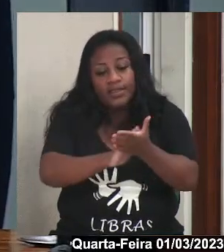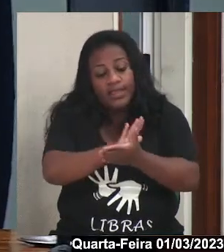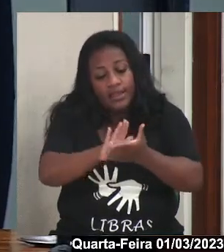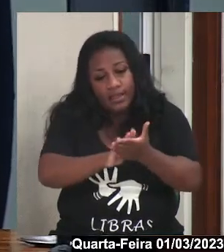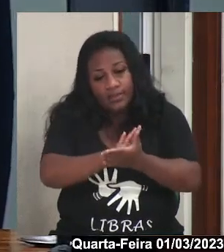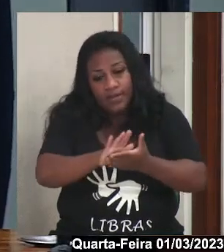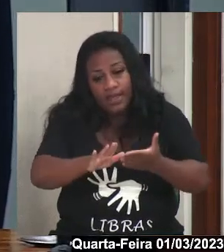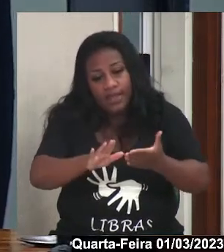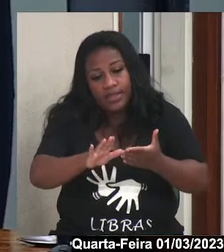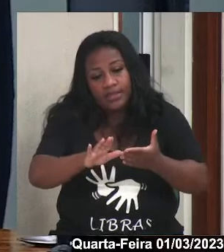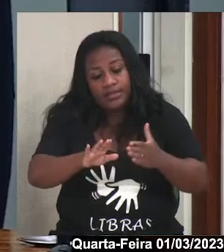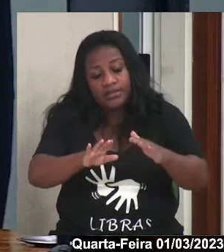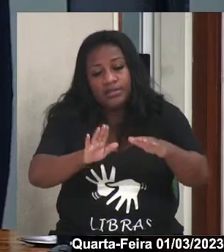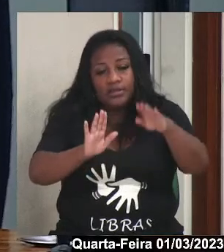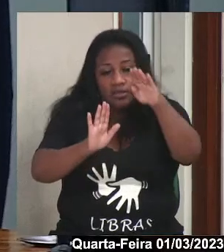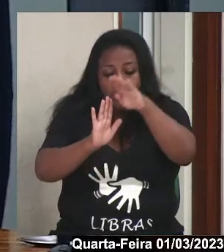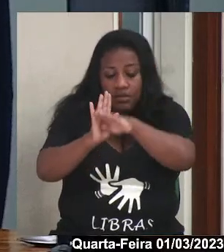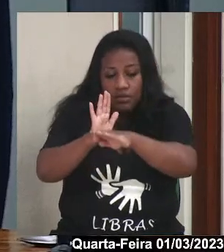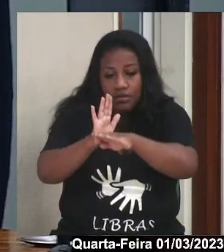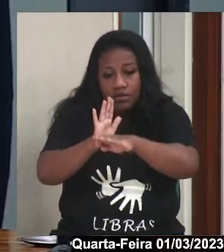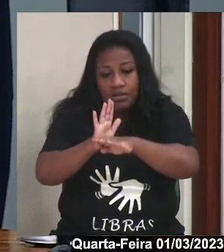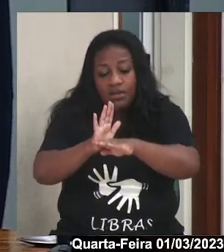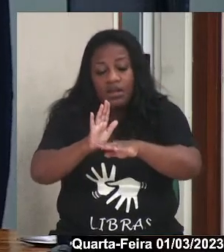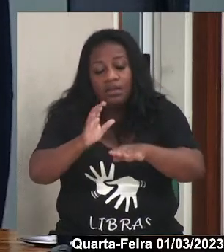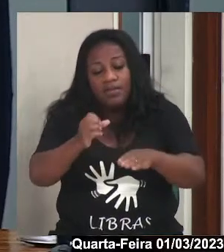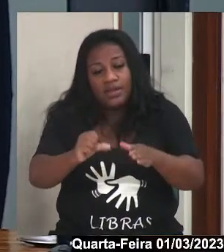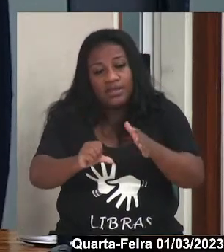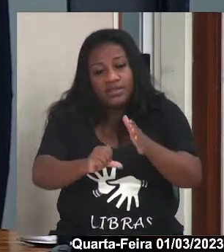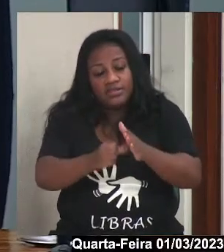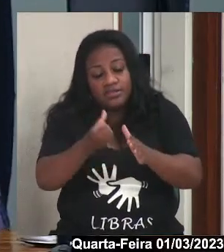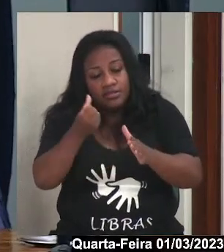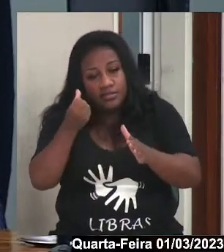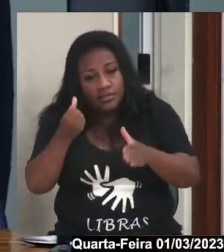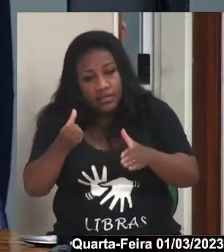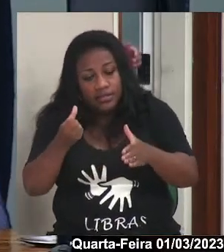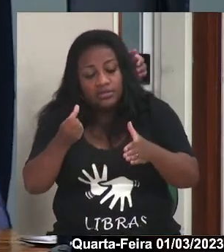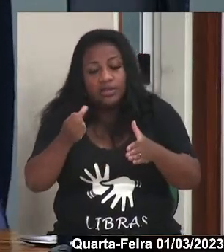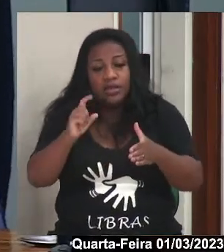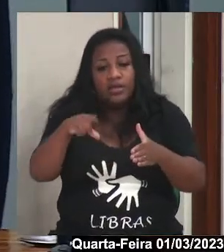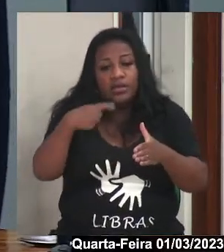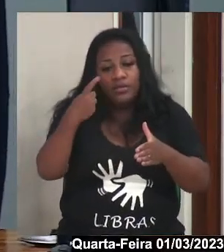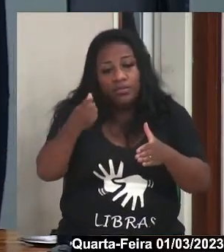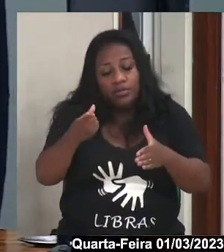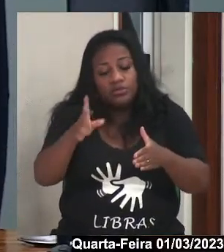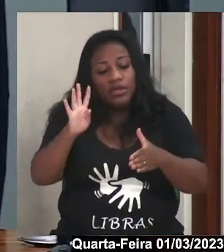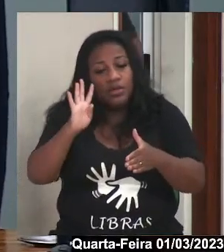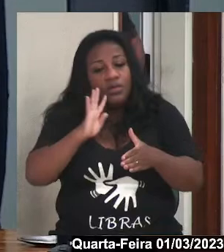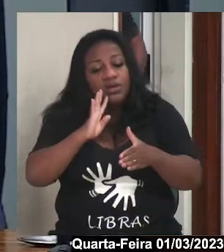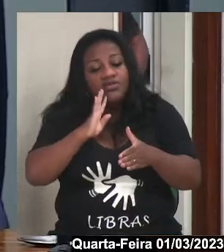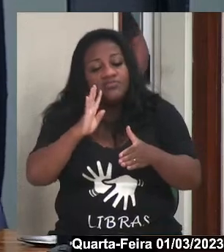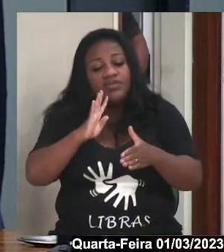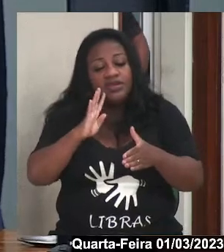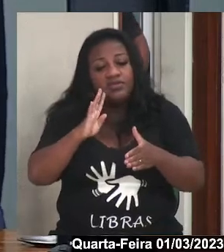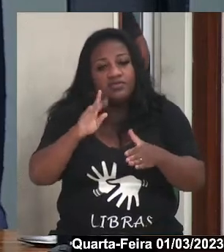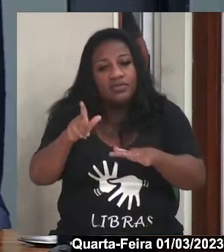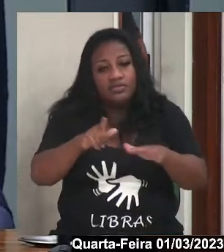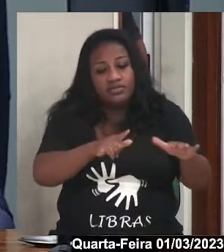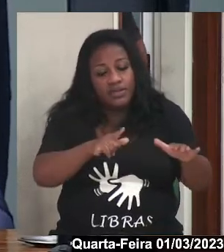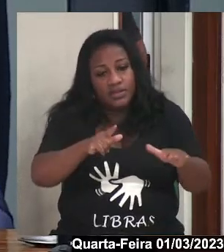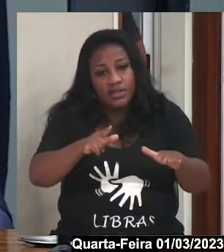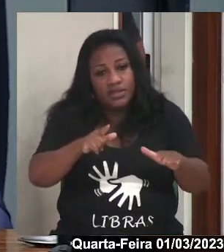Nada mais havendo a tratar, convoco os senhores vereadores para a sexta sessão ordinária a realizar-se no dia 8 de março de 2023, quarta-feira, 10 da